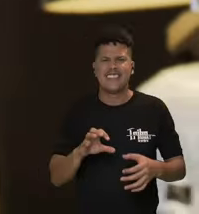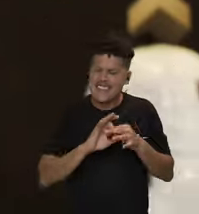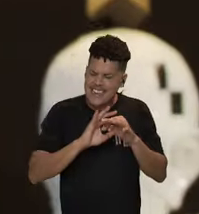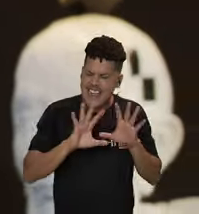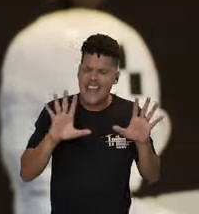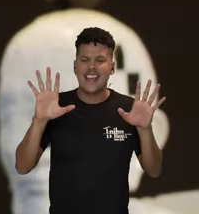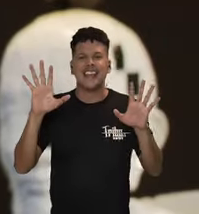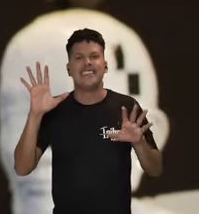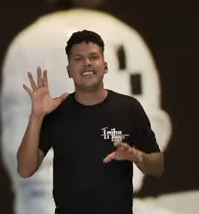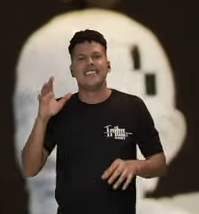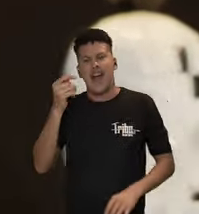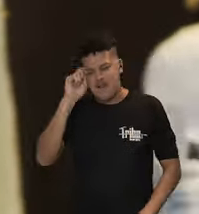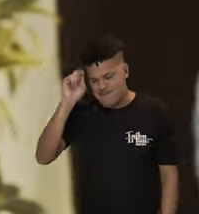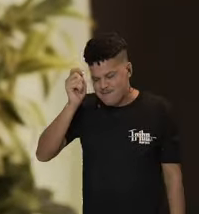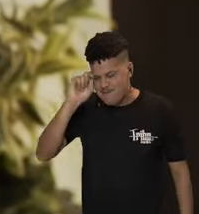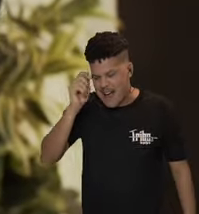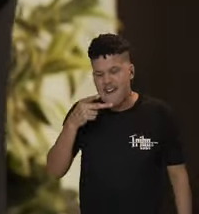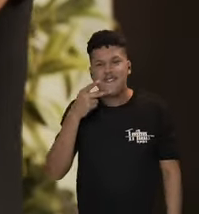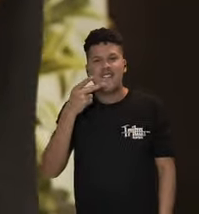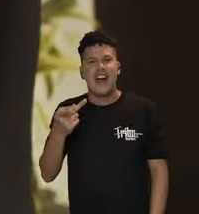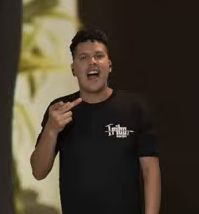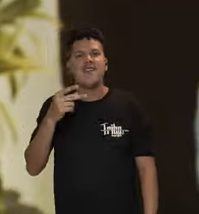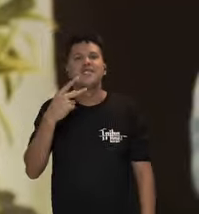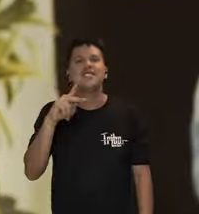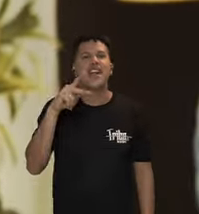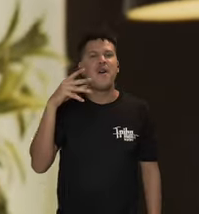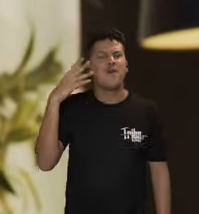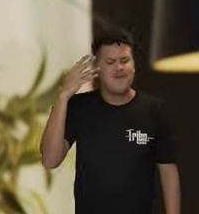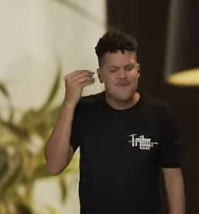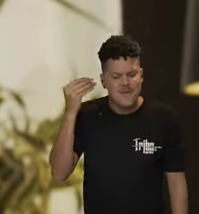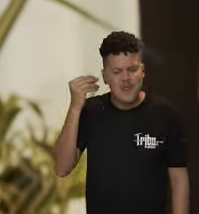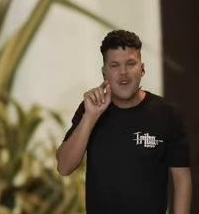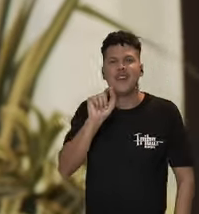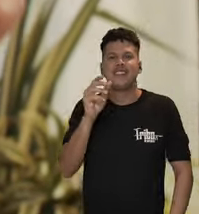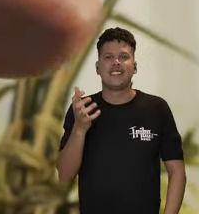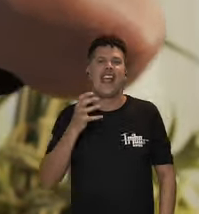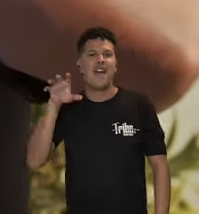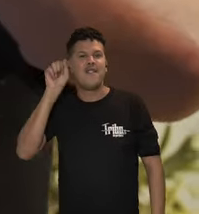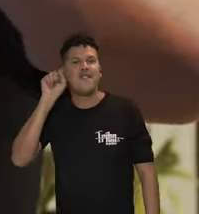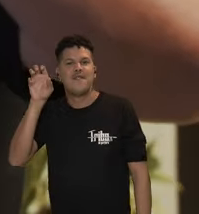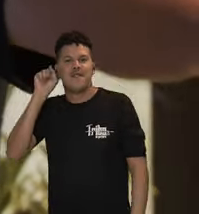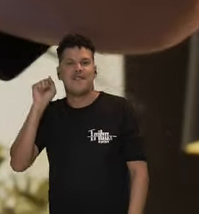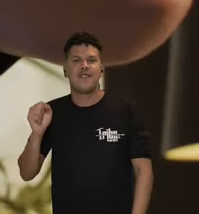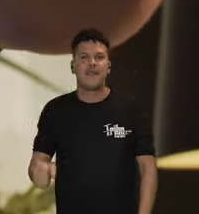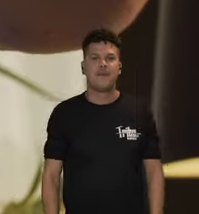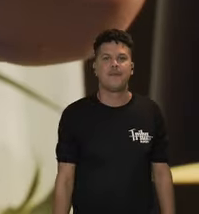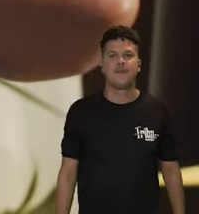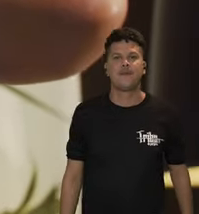Deixa o maloqueiro aqui falar no seu ouvido o que você quer ouvir.